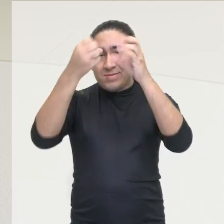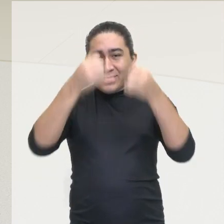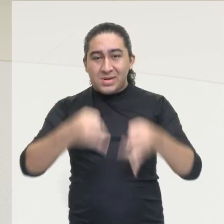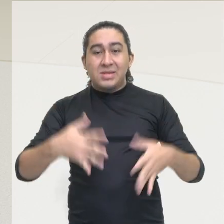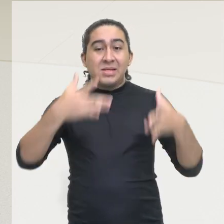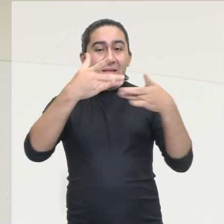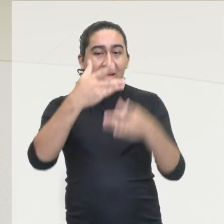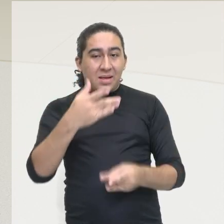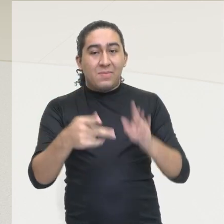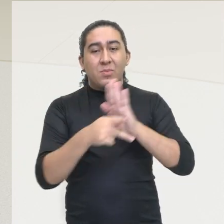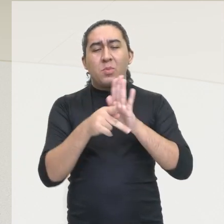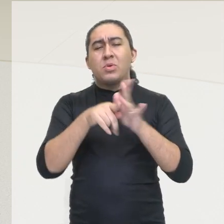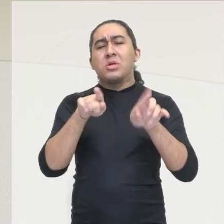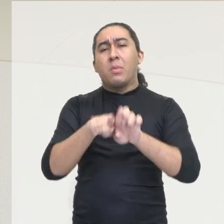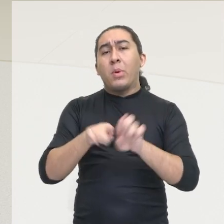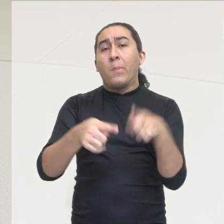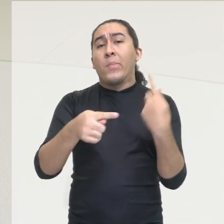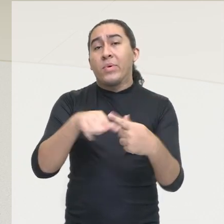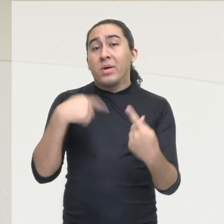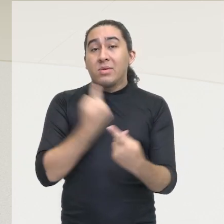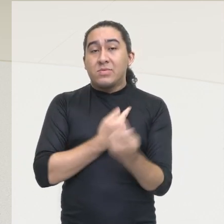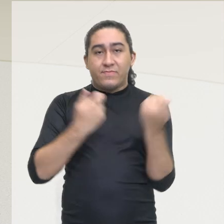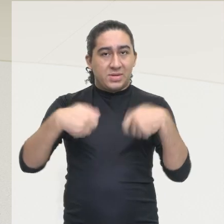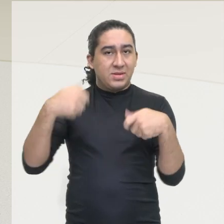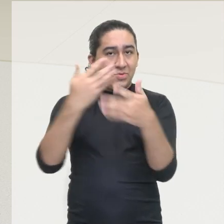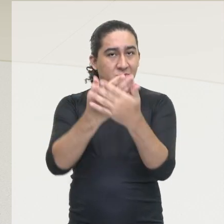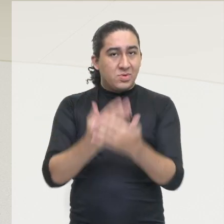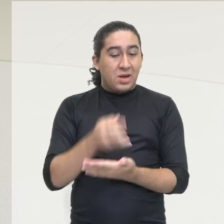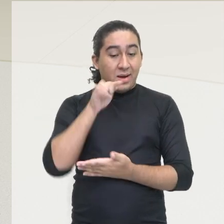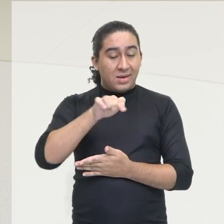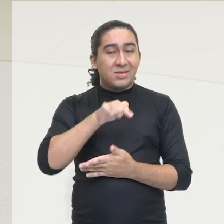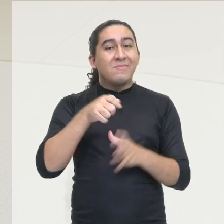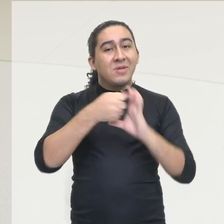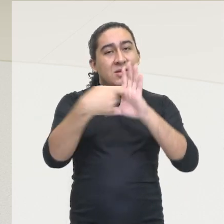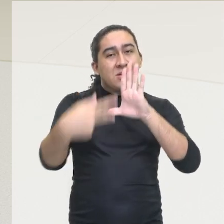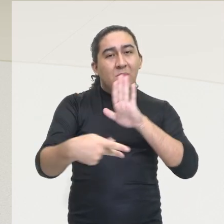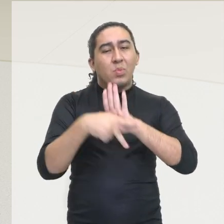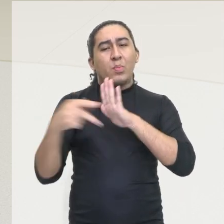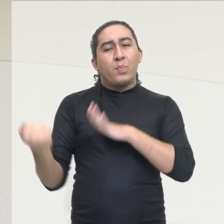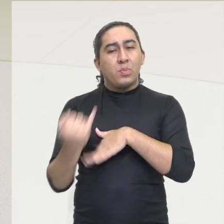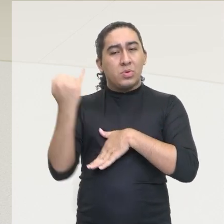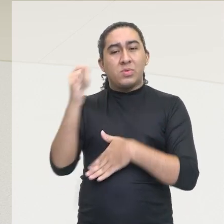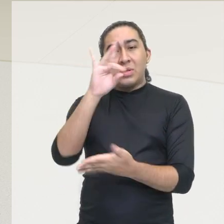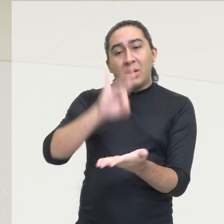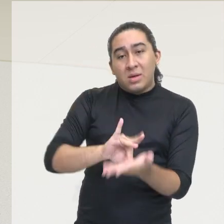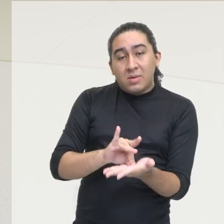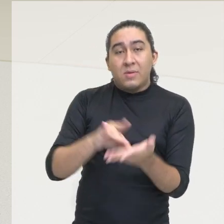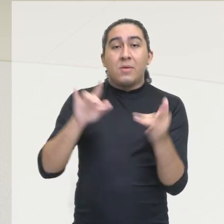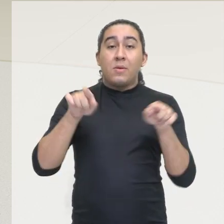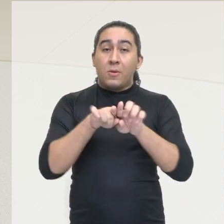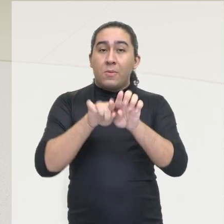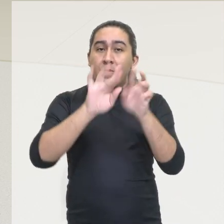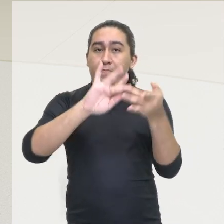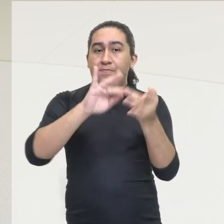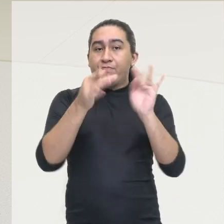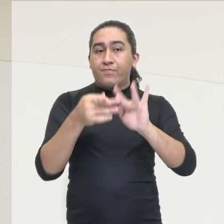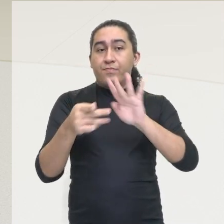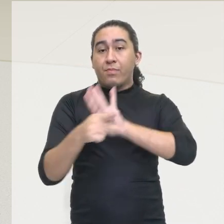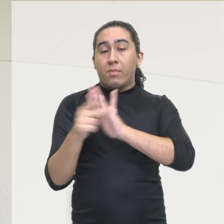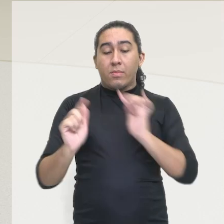vamos ver características também e por que a gente deve estudar eles, dando uma determinada